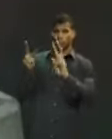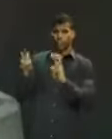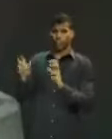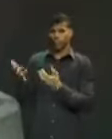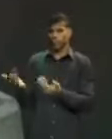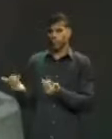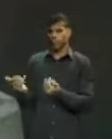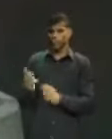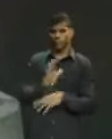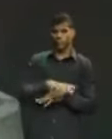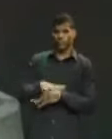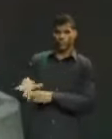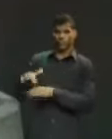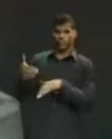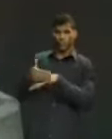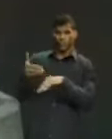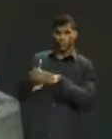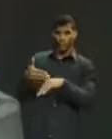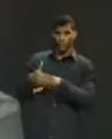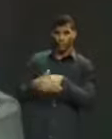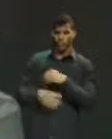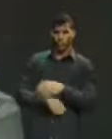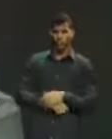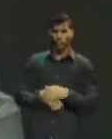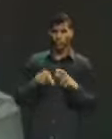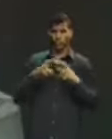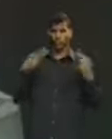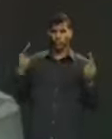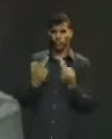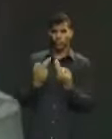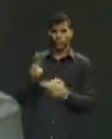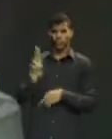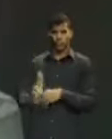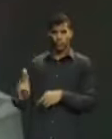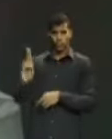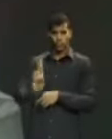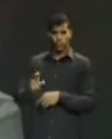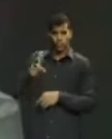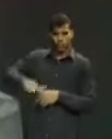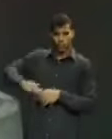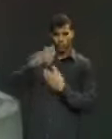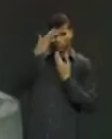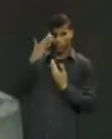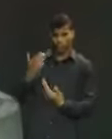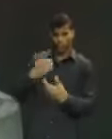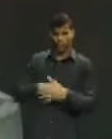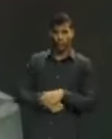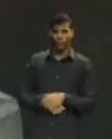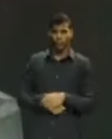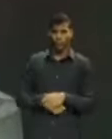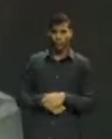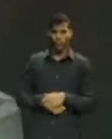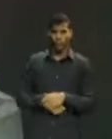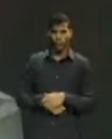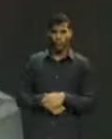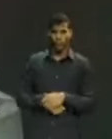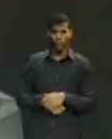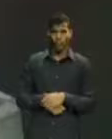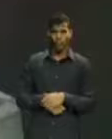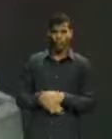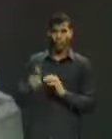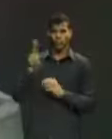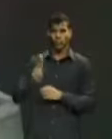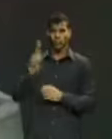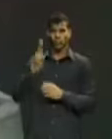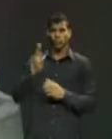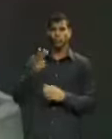Temos participado desse circuito da universidade. Aqui, mais uma vez, também um agradecimento muito grande à Universidade Pública Cearense,